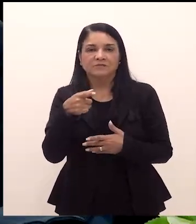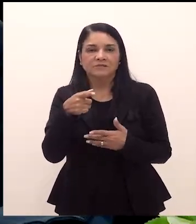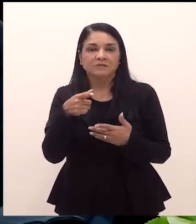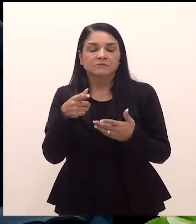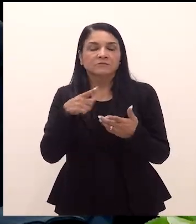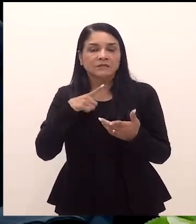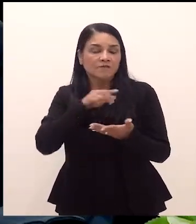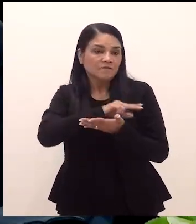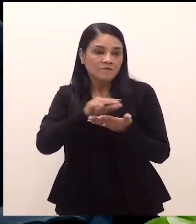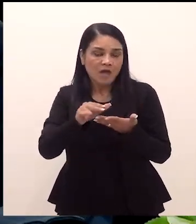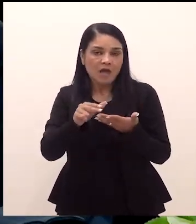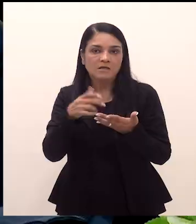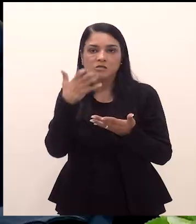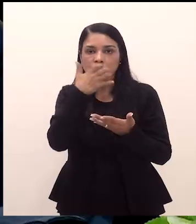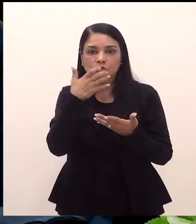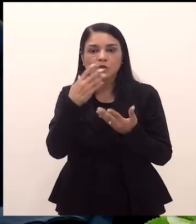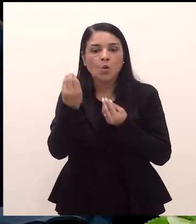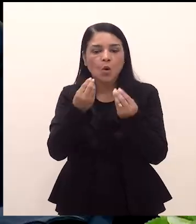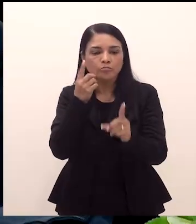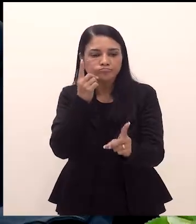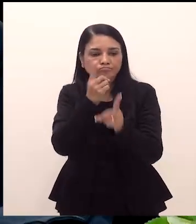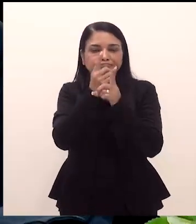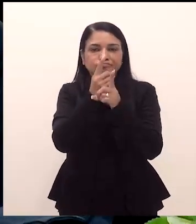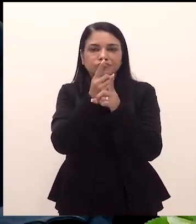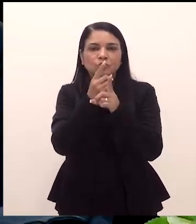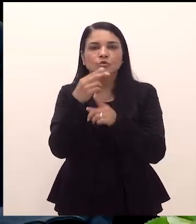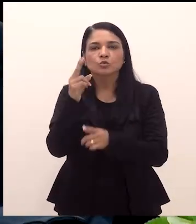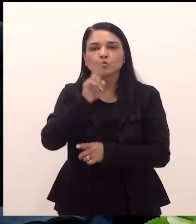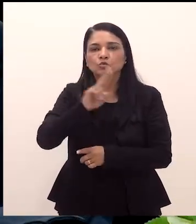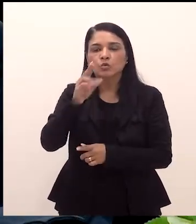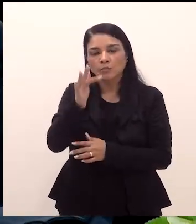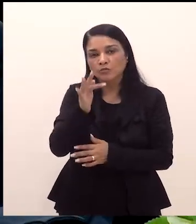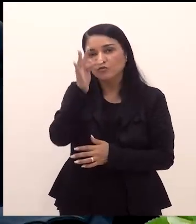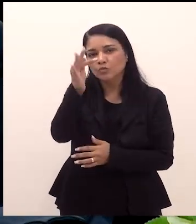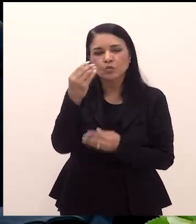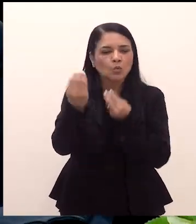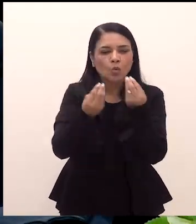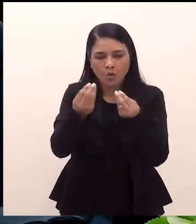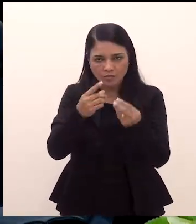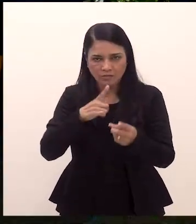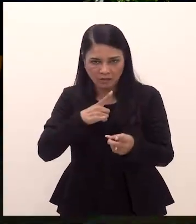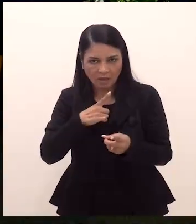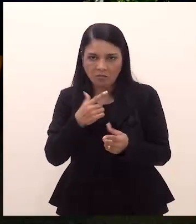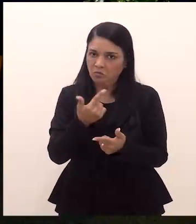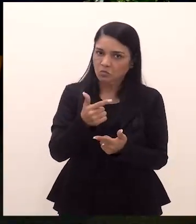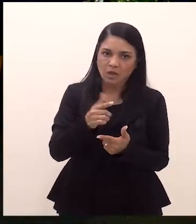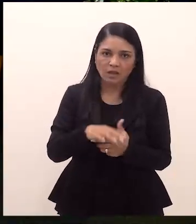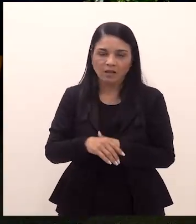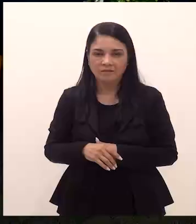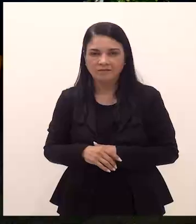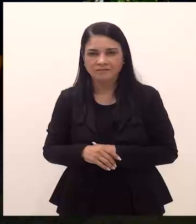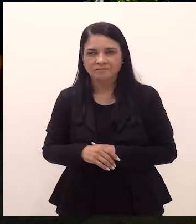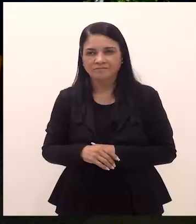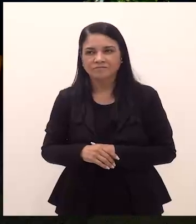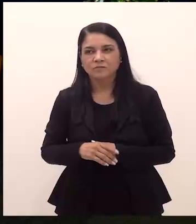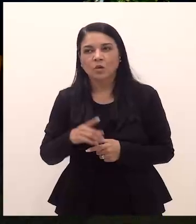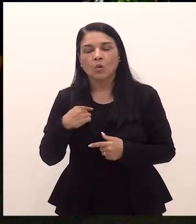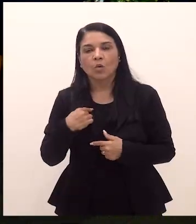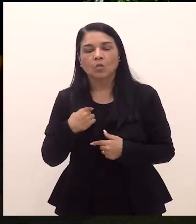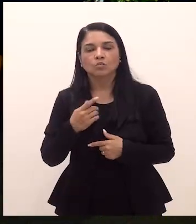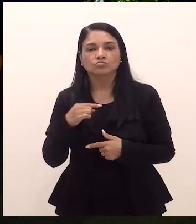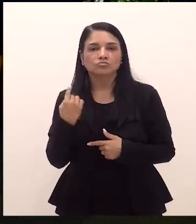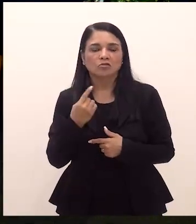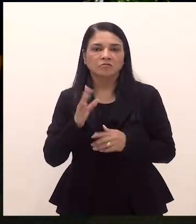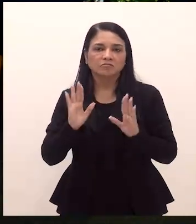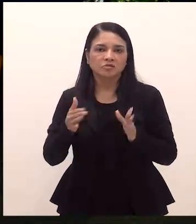não serão mais ocupados por conta da diversidade que a gente tem. Como é que a gente vai identificar os grandes nomes do futuro? Isso haverá ou não